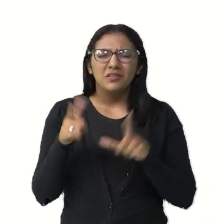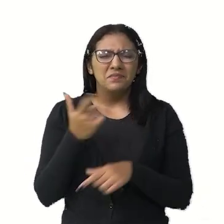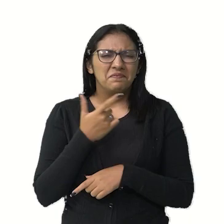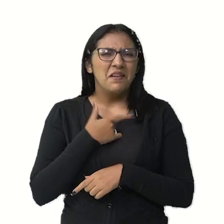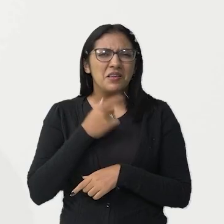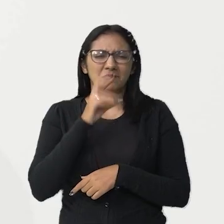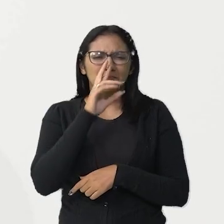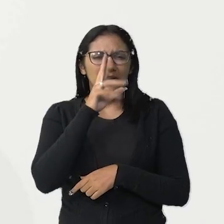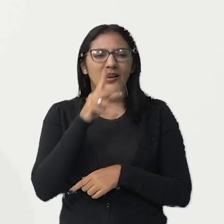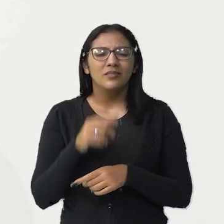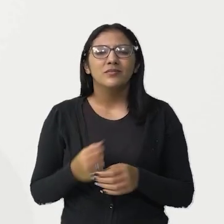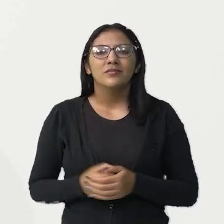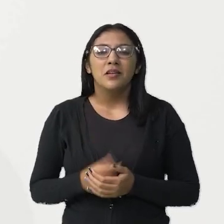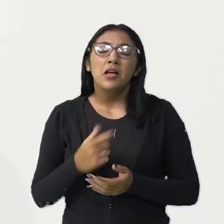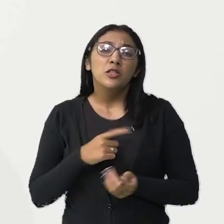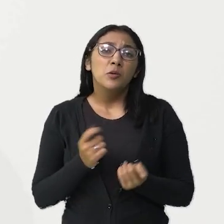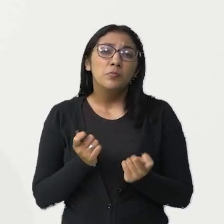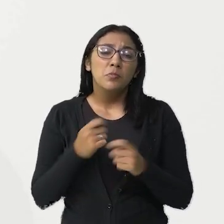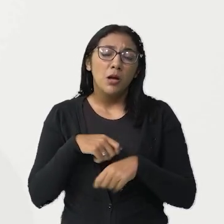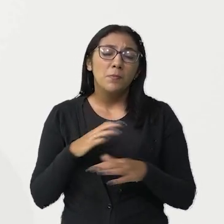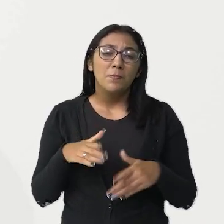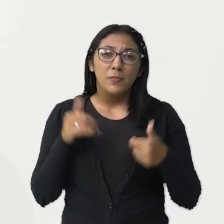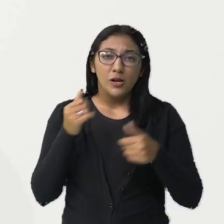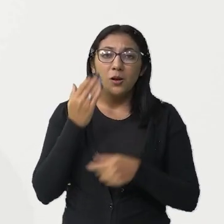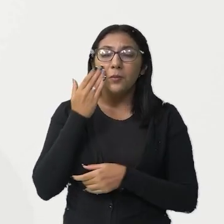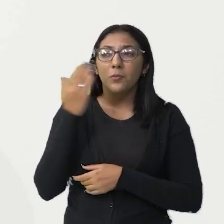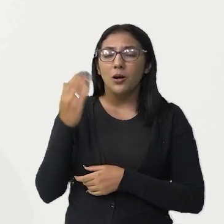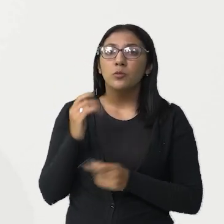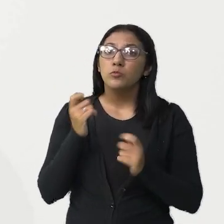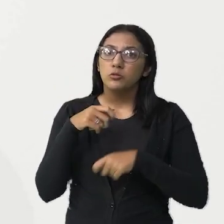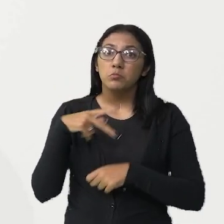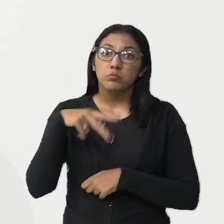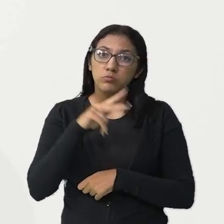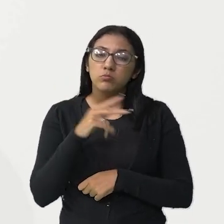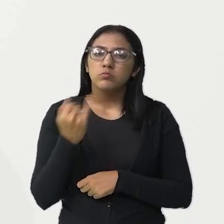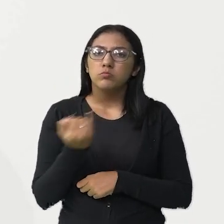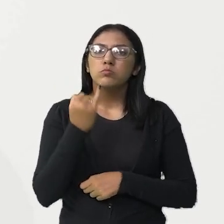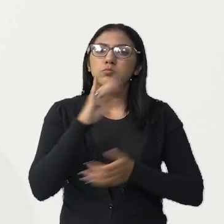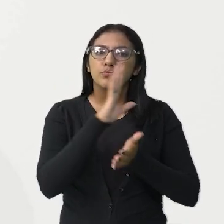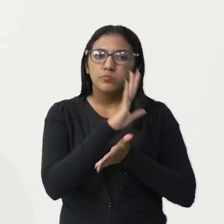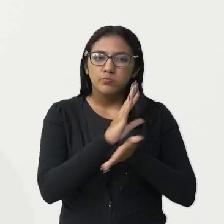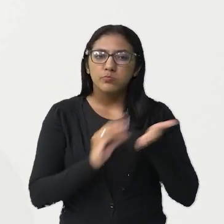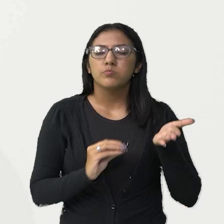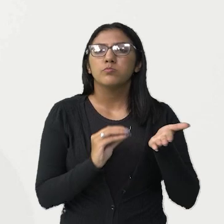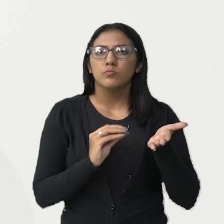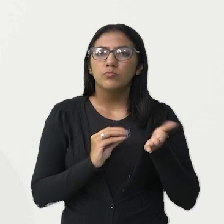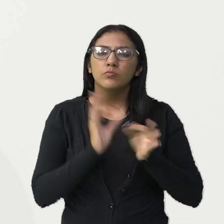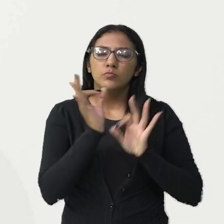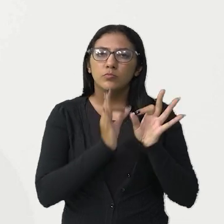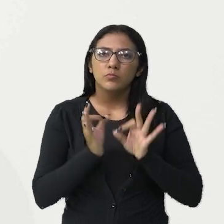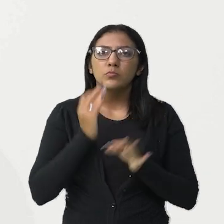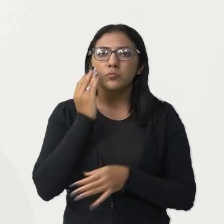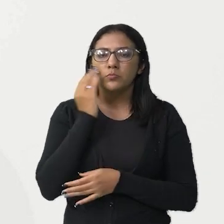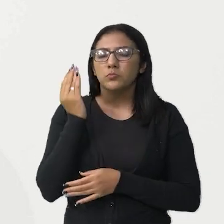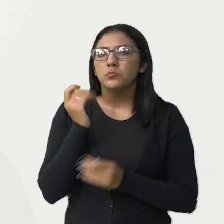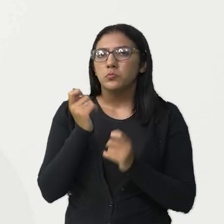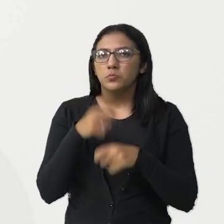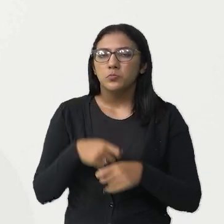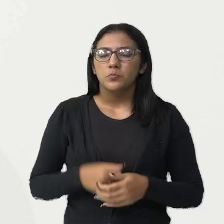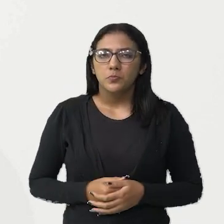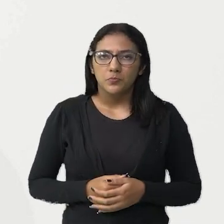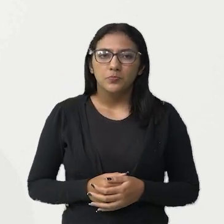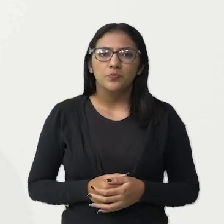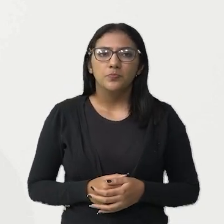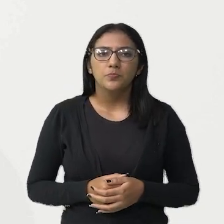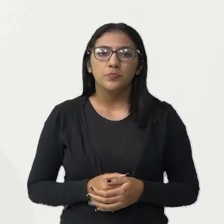né, eu coloquei aqui o nosso gabarito para você anotar direitinho aí a nossa solução. Então olha só, quando as